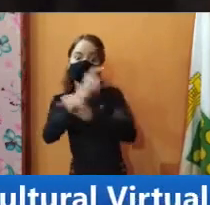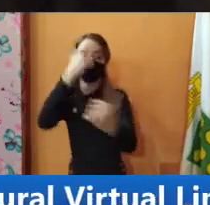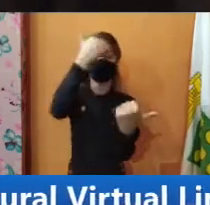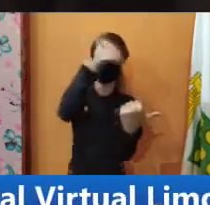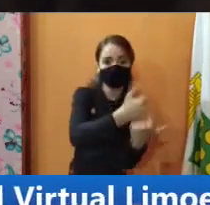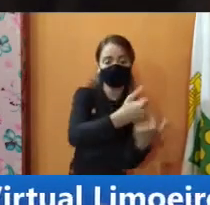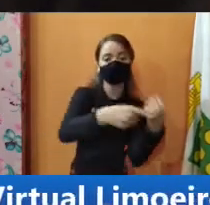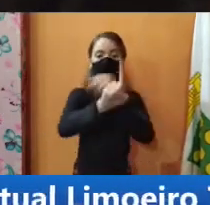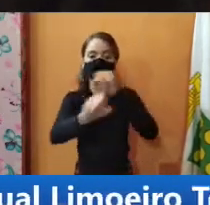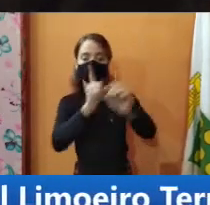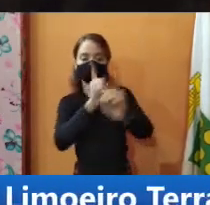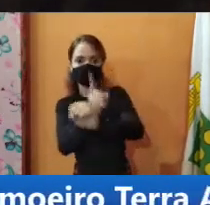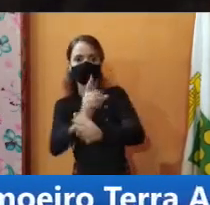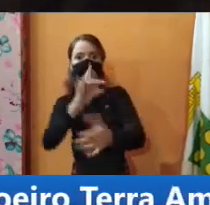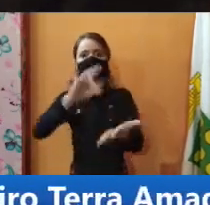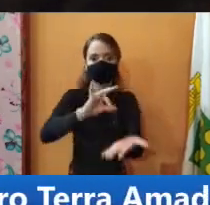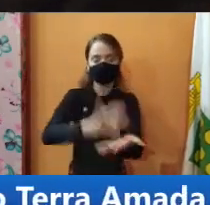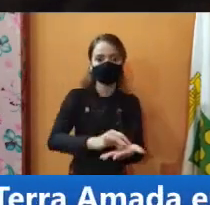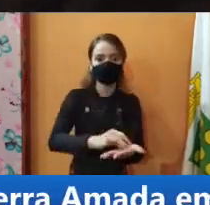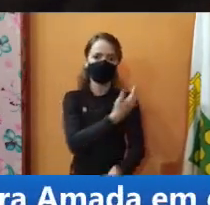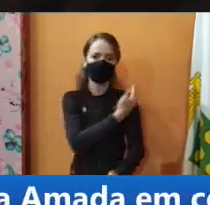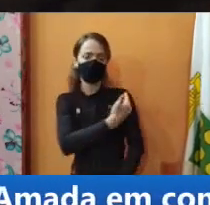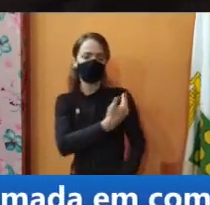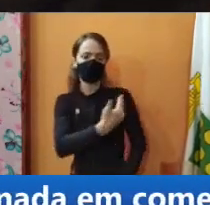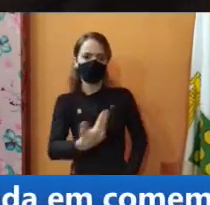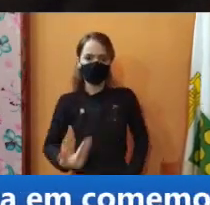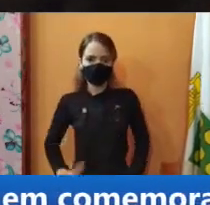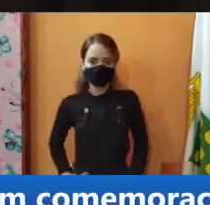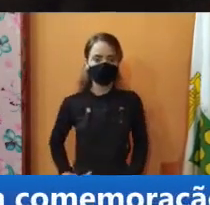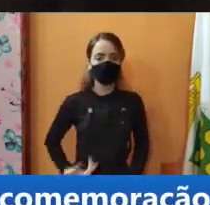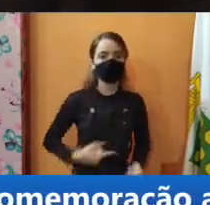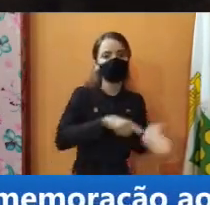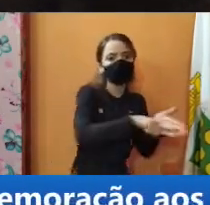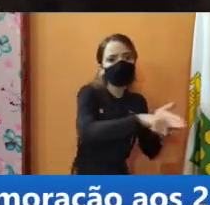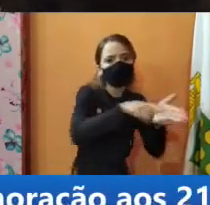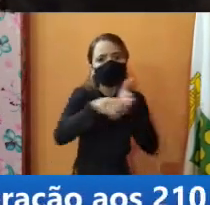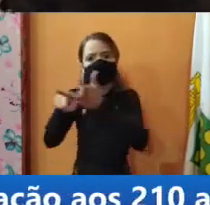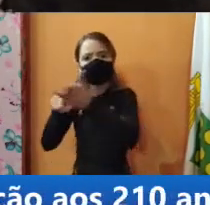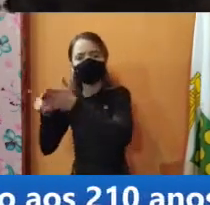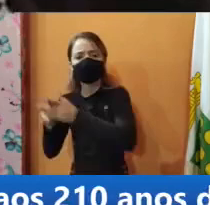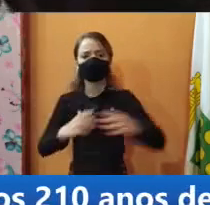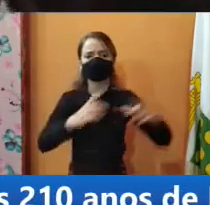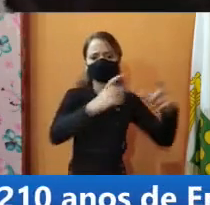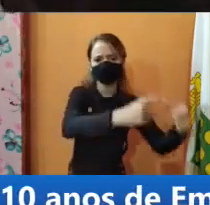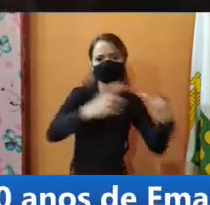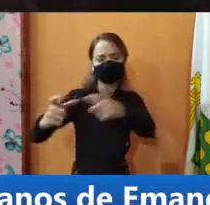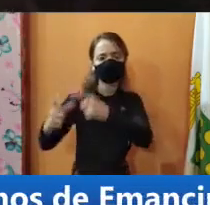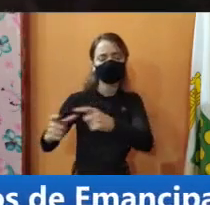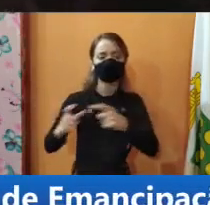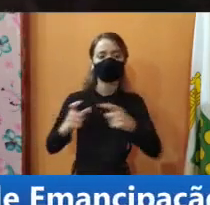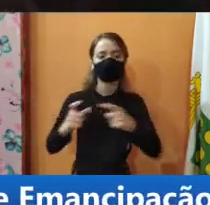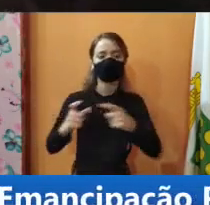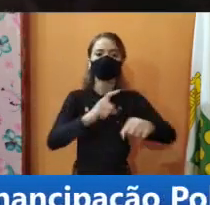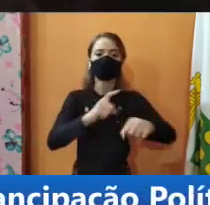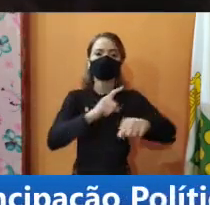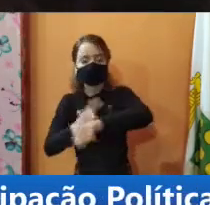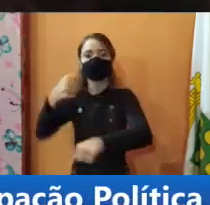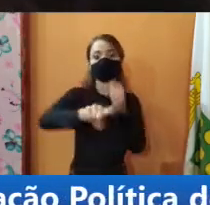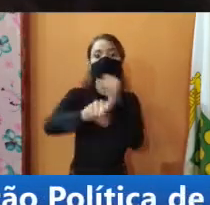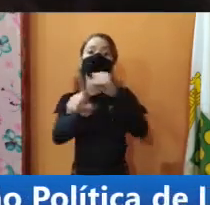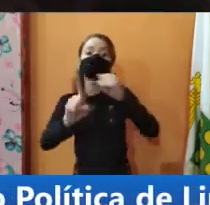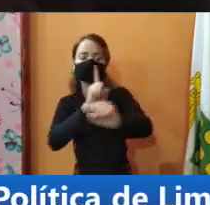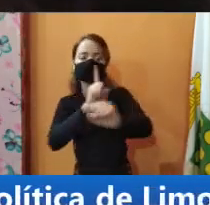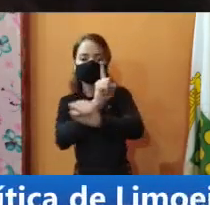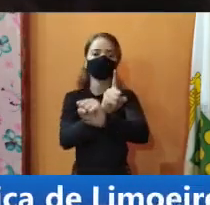Veja que coisa linda, né? O governo procura abrigo para fazer uma ação da sociedade